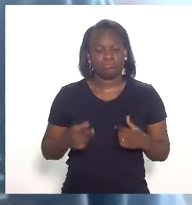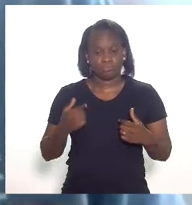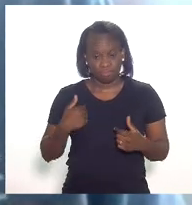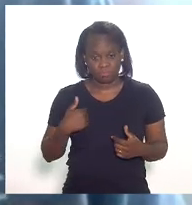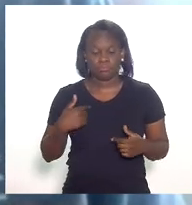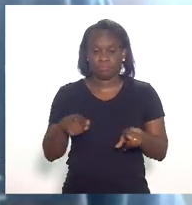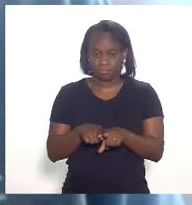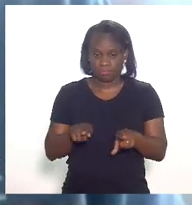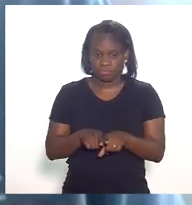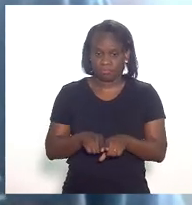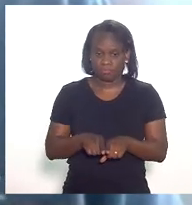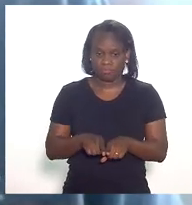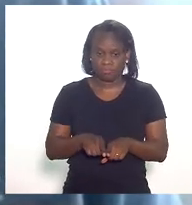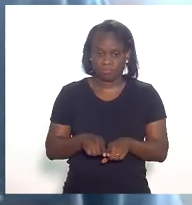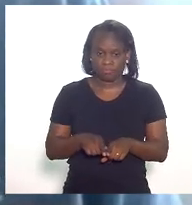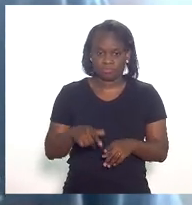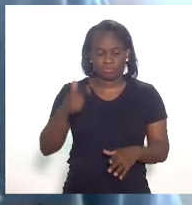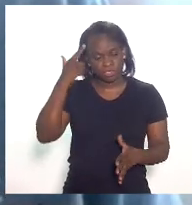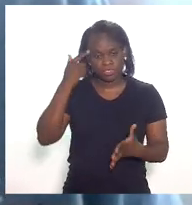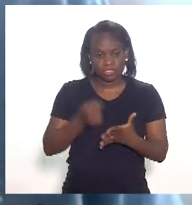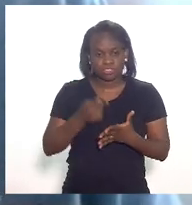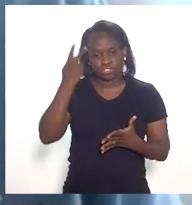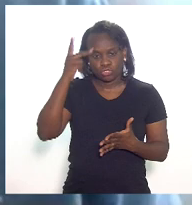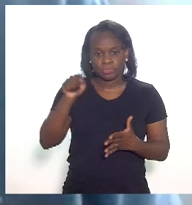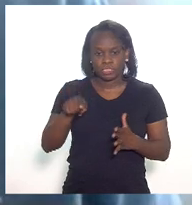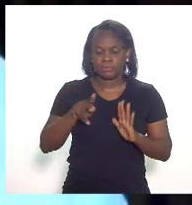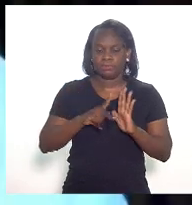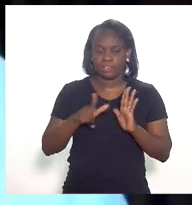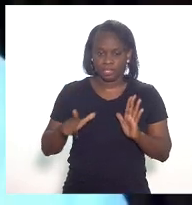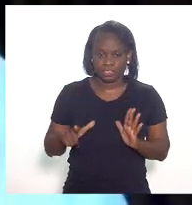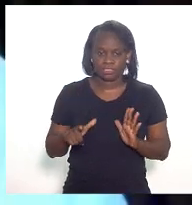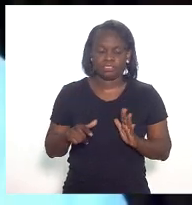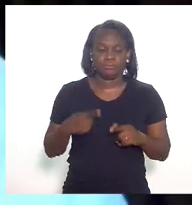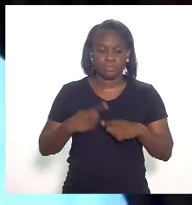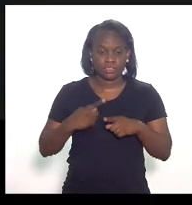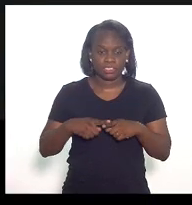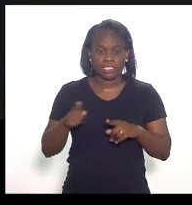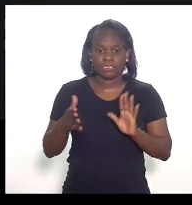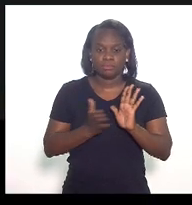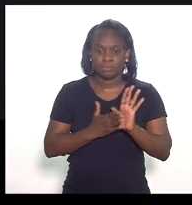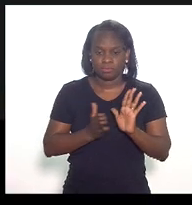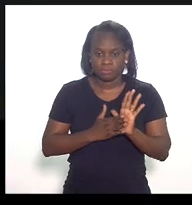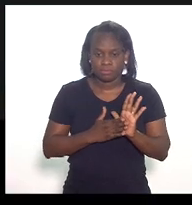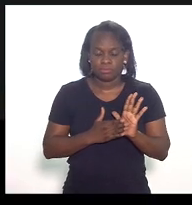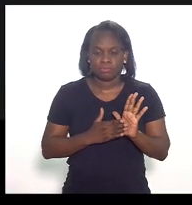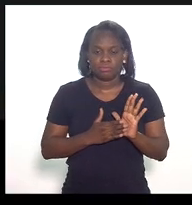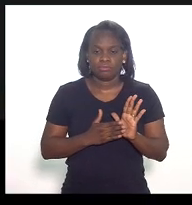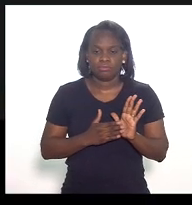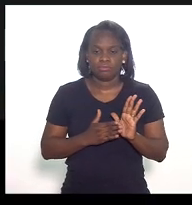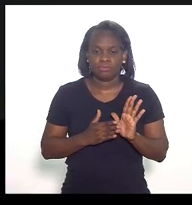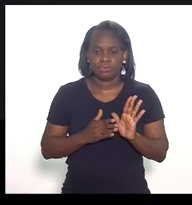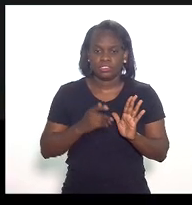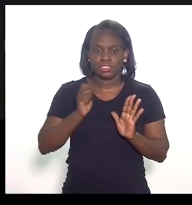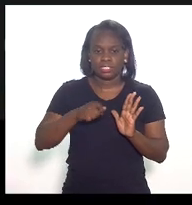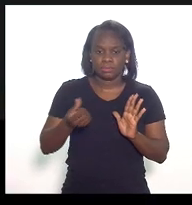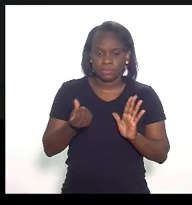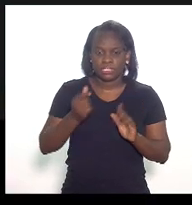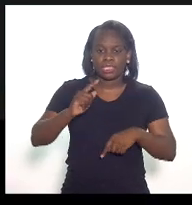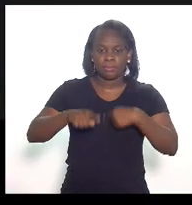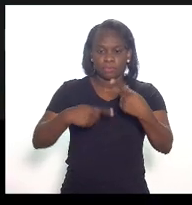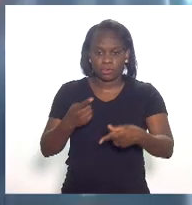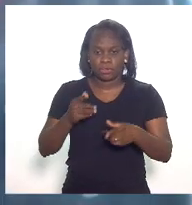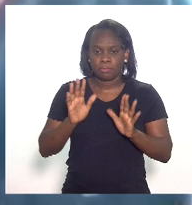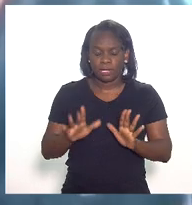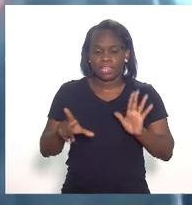tenho até um parecer sobre esse PL, porque ele propõe algo 6 meses depois, mas é uma lei